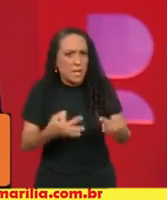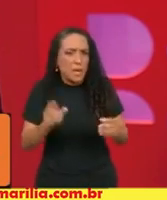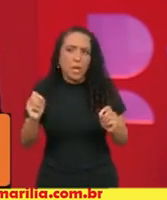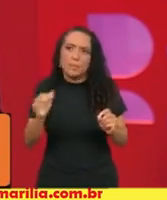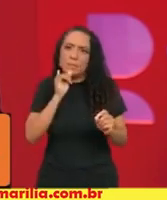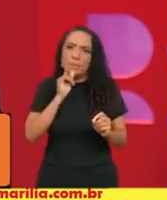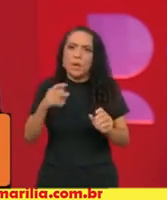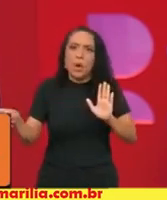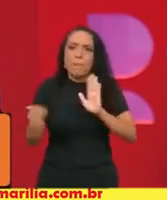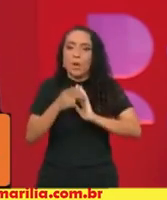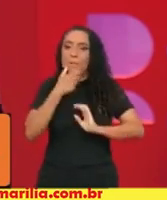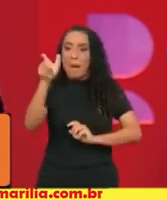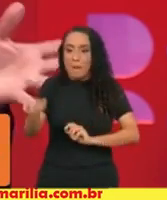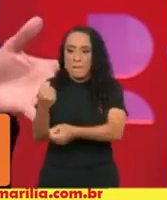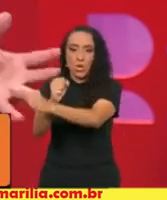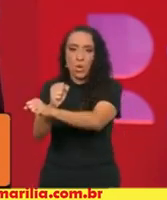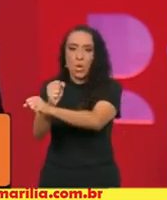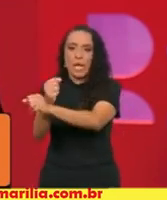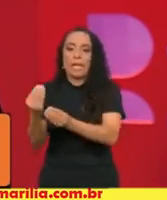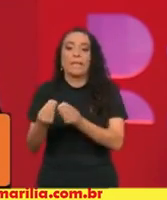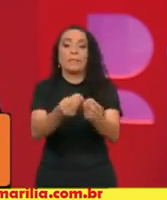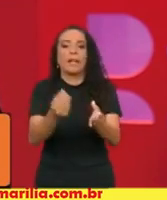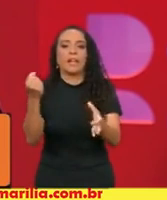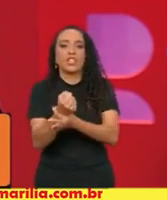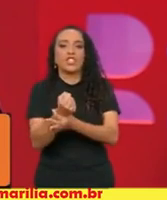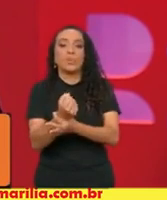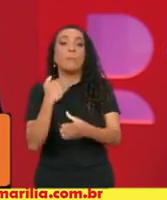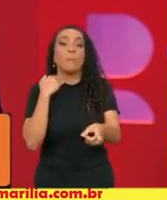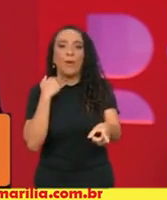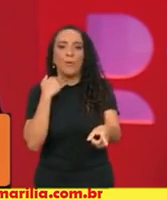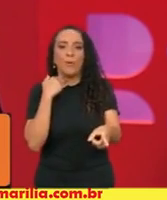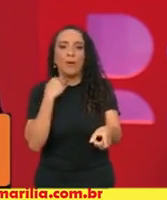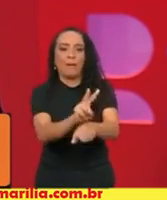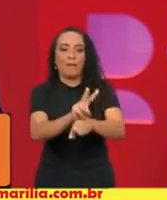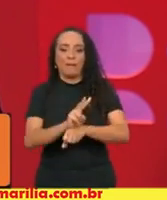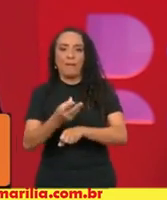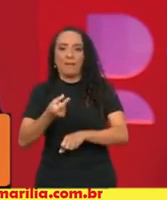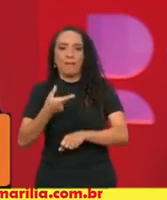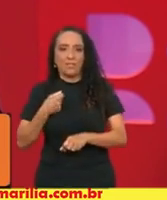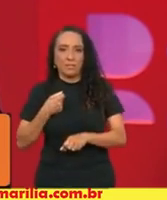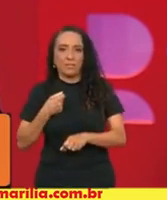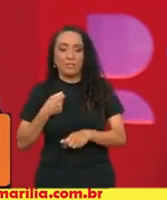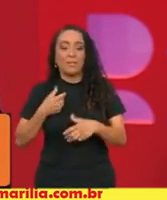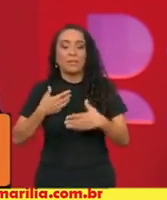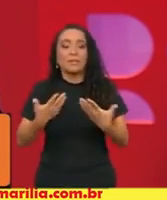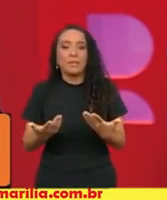inclusive o próprio escravizado dado em garantia para você pegar empréstimo no banco. Exatamente. Né? E aí você fazer